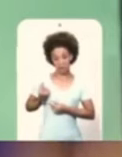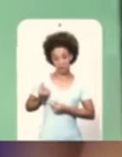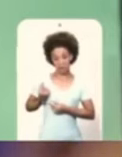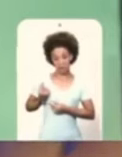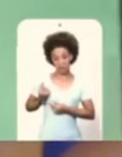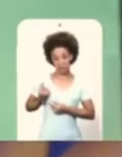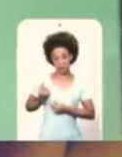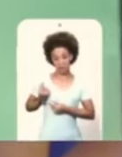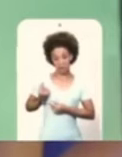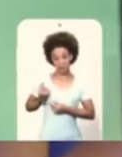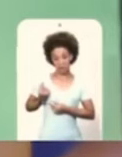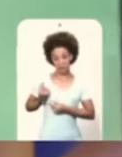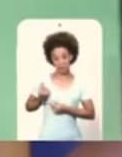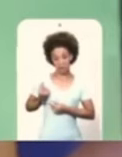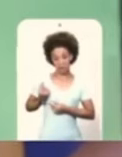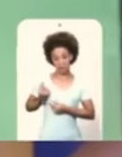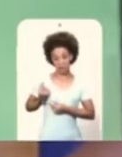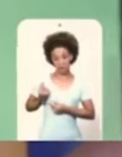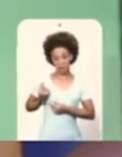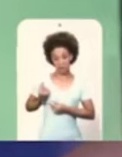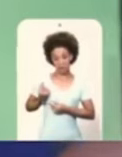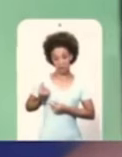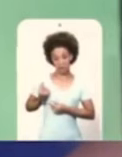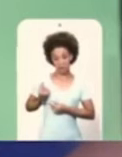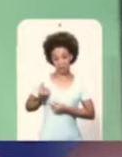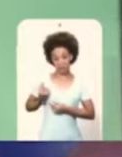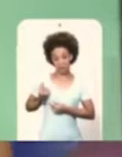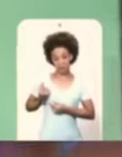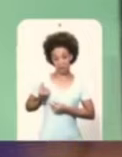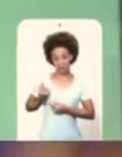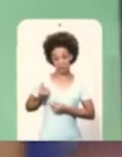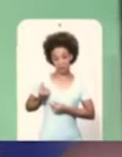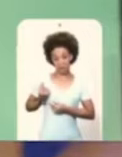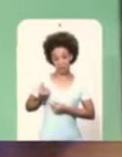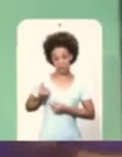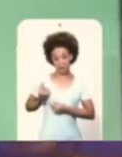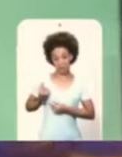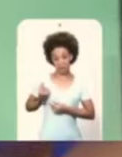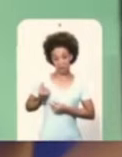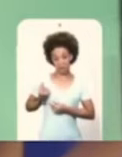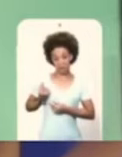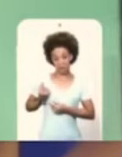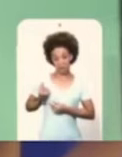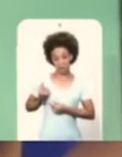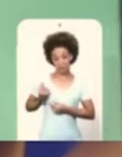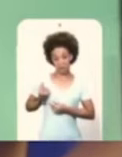apesar de ter ficado um pouco desconexo do novo tempo de campanha, ele vai ficar... Mas